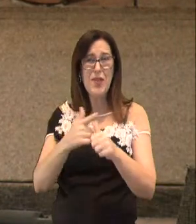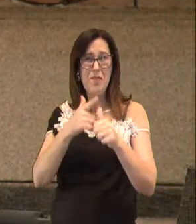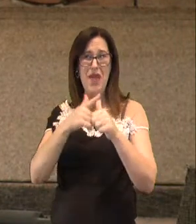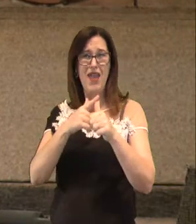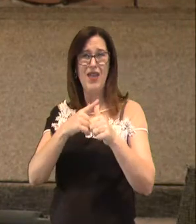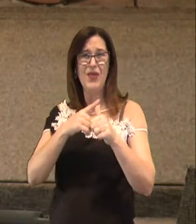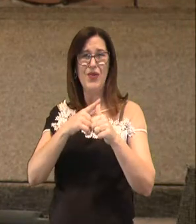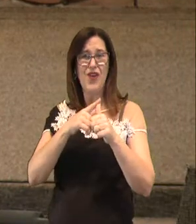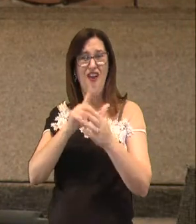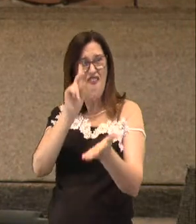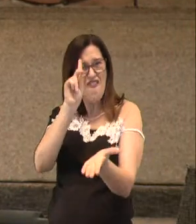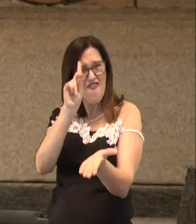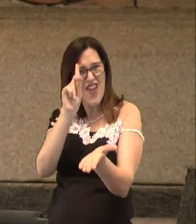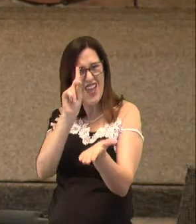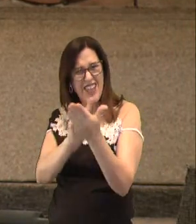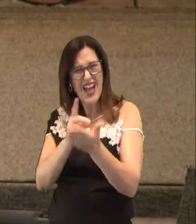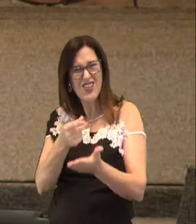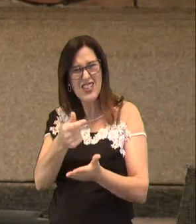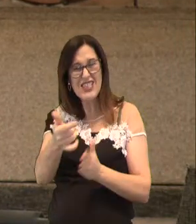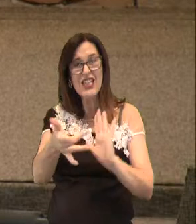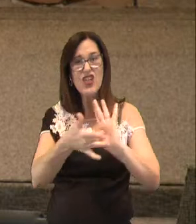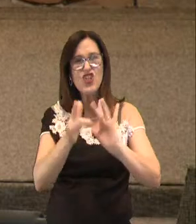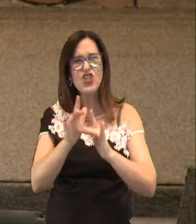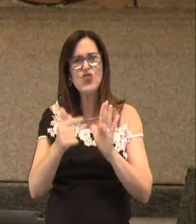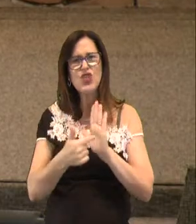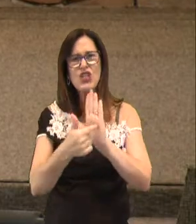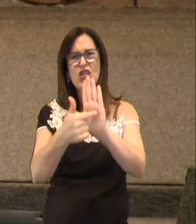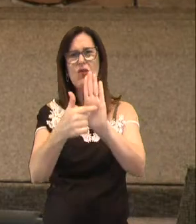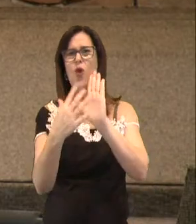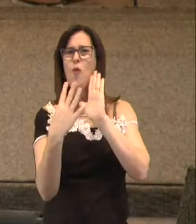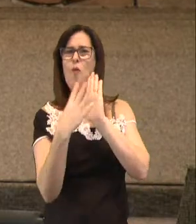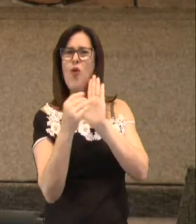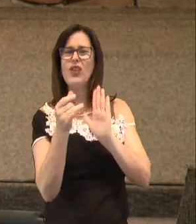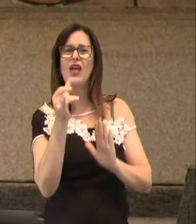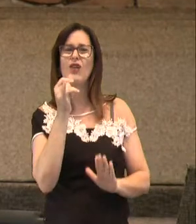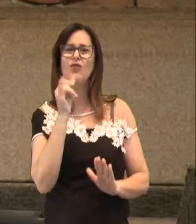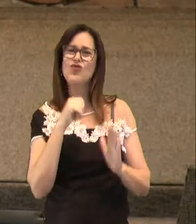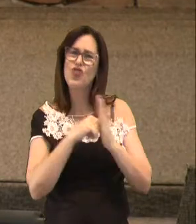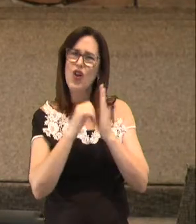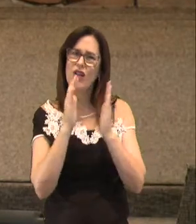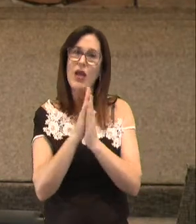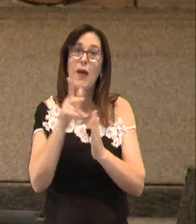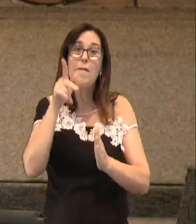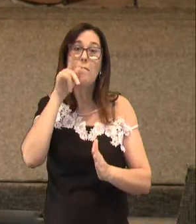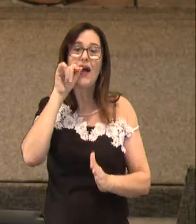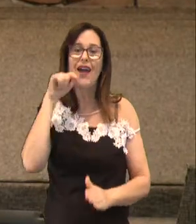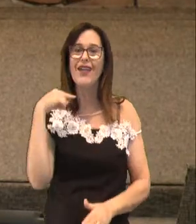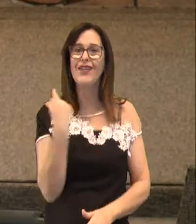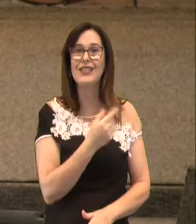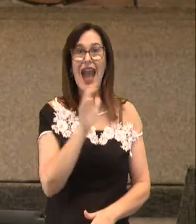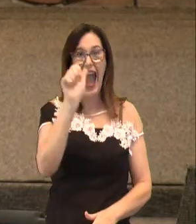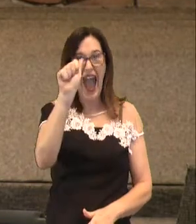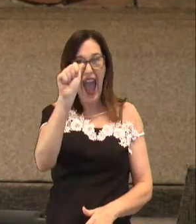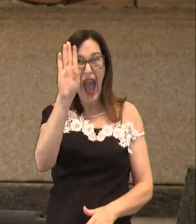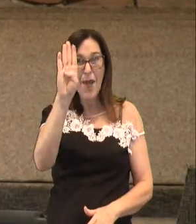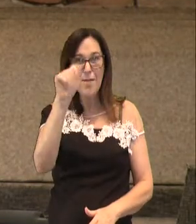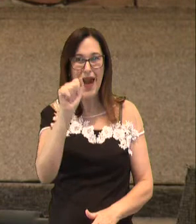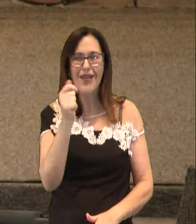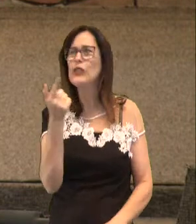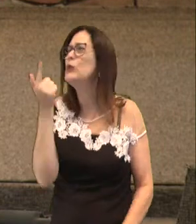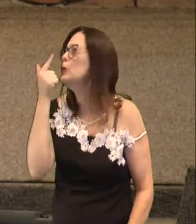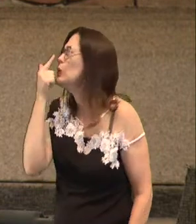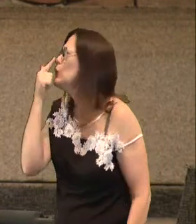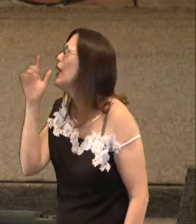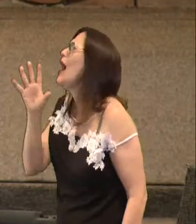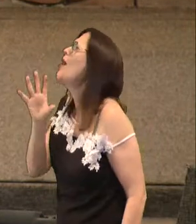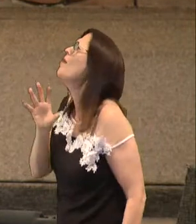espiritual, a primeira verdade eterna que Jesus nos ensina nesse modelo de oração. Pai nosso, Abba, Paizinho